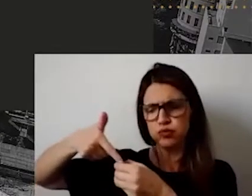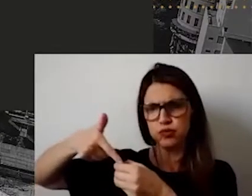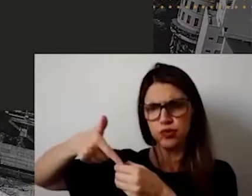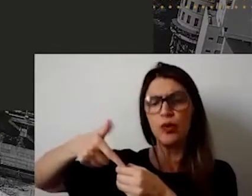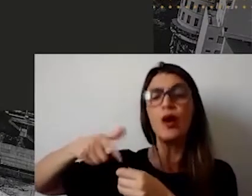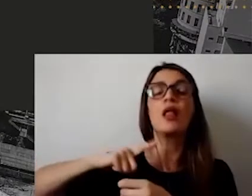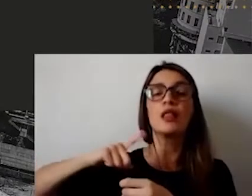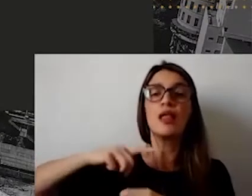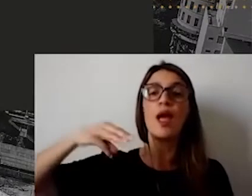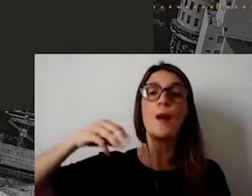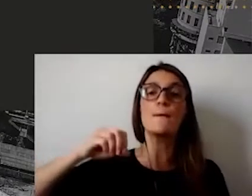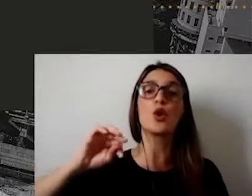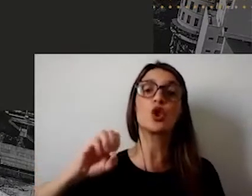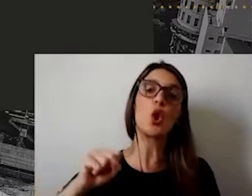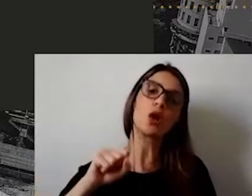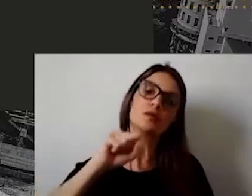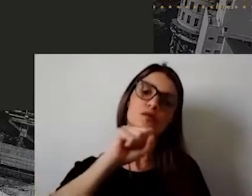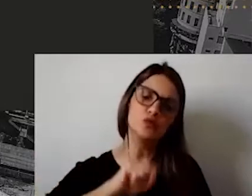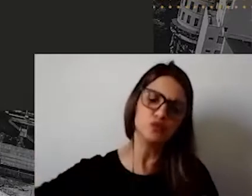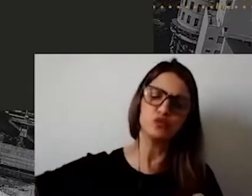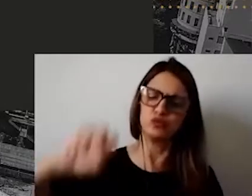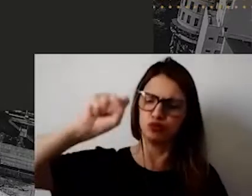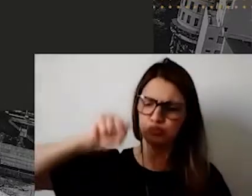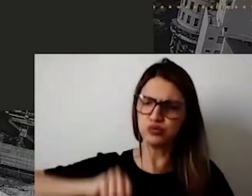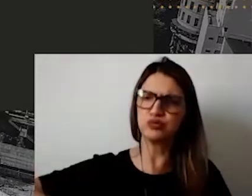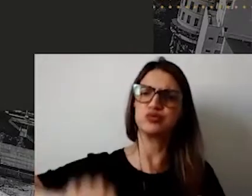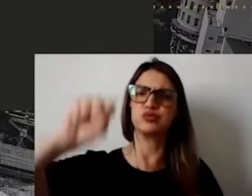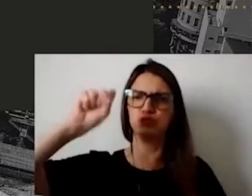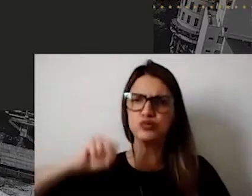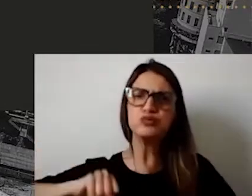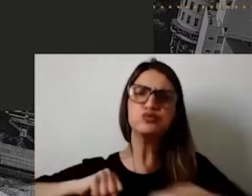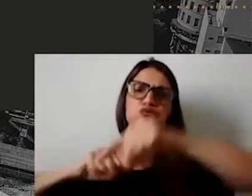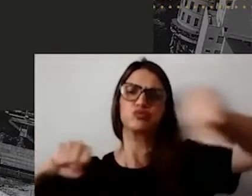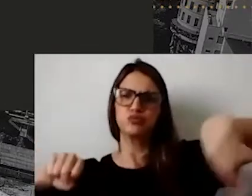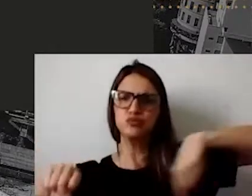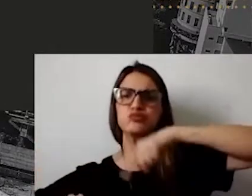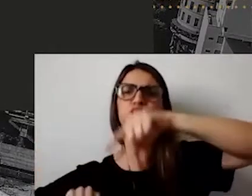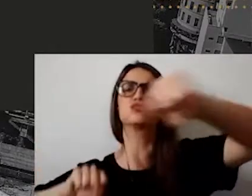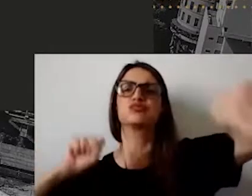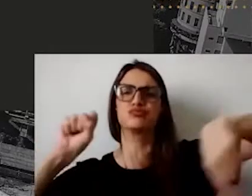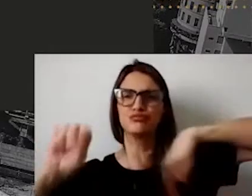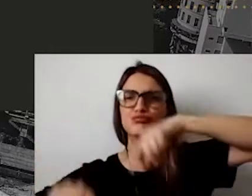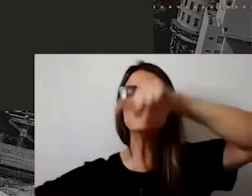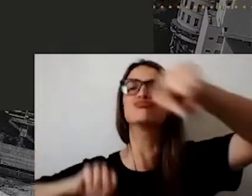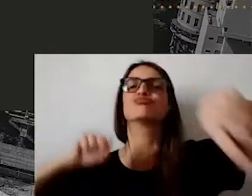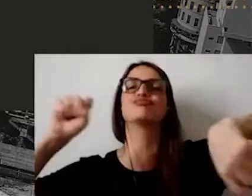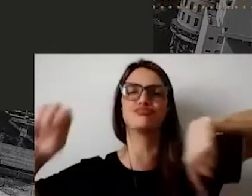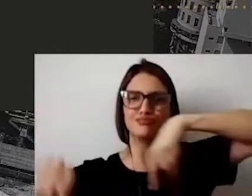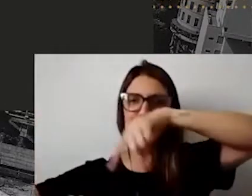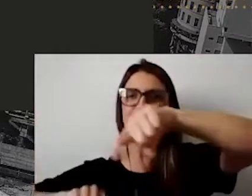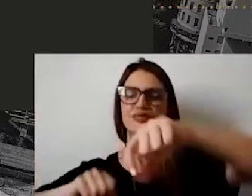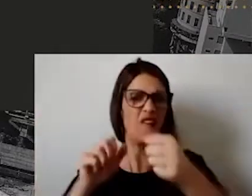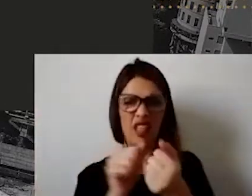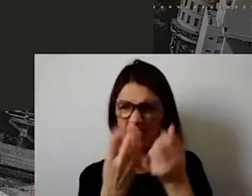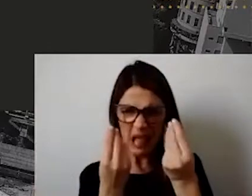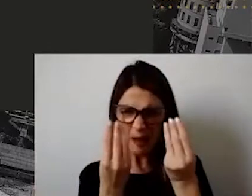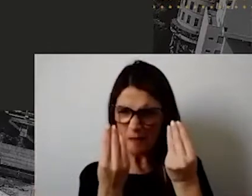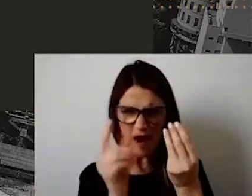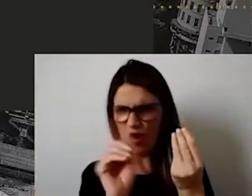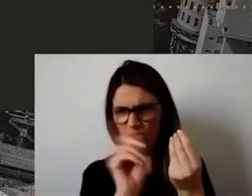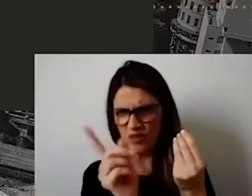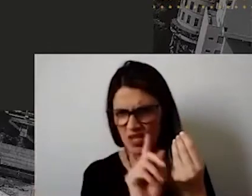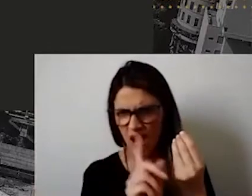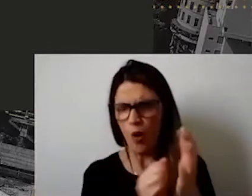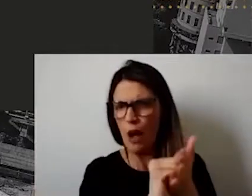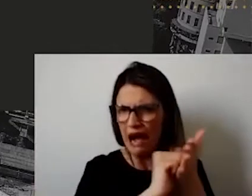mais prático, né? Não é porque a pessoa é índio ou ribeirinho, caboclo, quilombola, que vai ter que ralar na mão, né? Dá um trabalho danado, tem um motorzinho